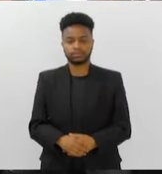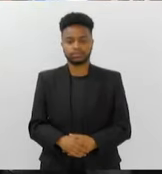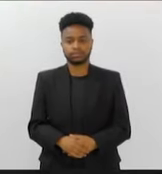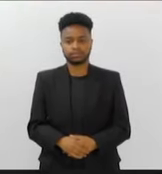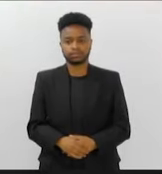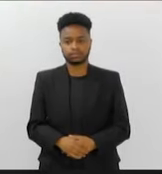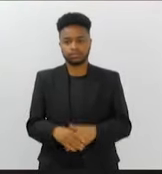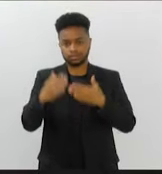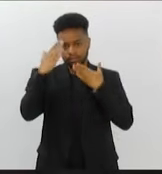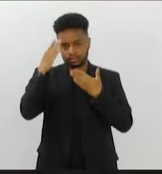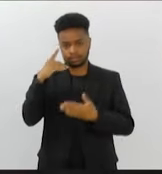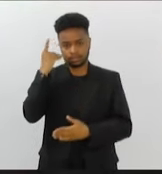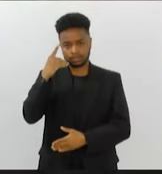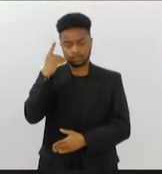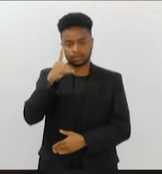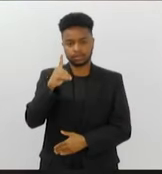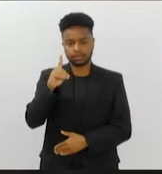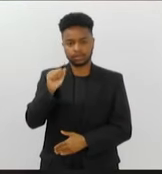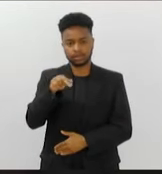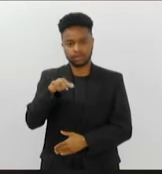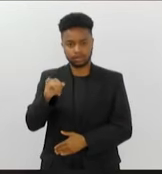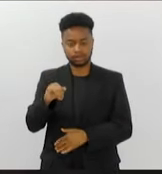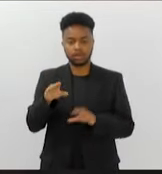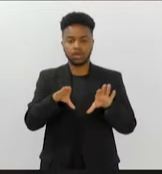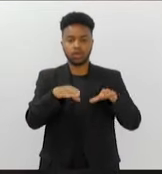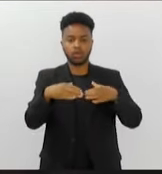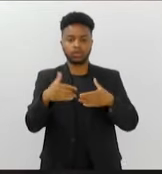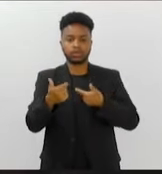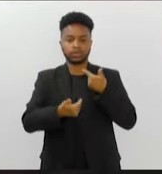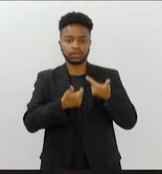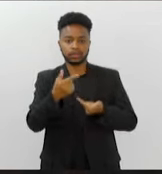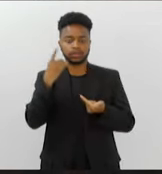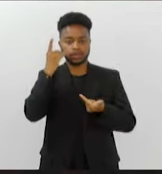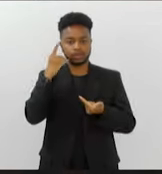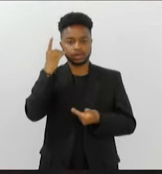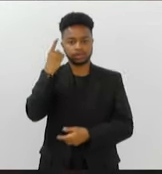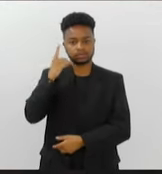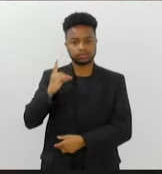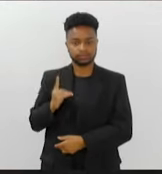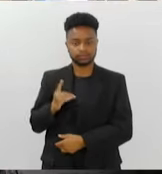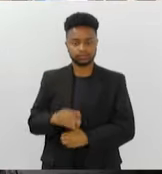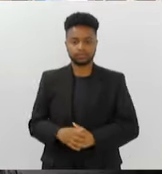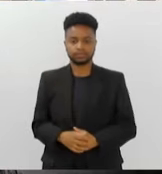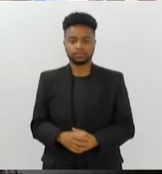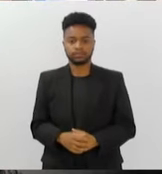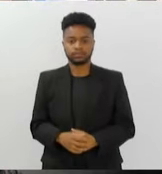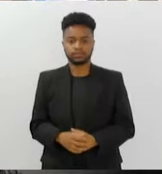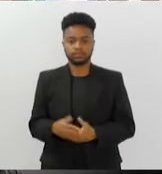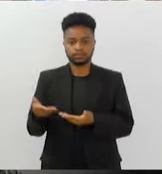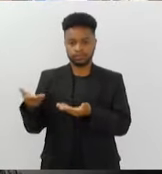Muito obrigado, deputada Dani Monteiro. Pela Comissão de Trabalho, deputada Dani Balbi, por favor.